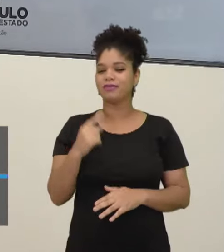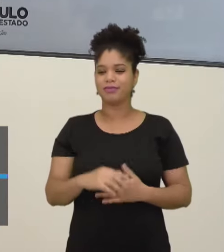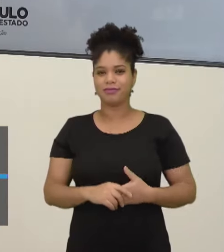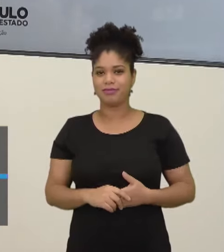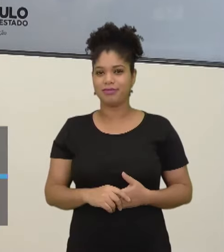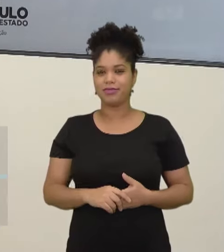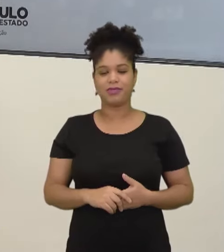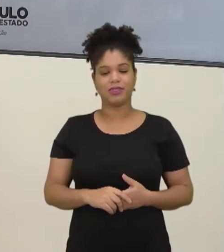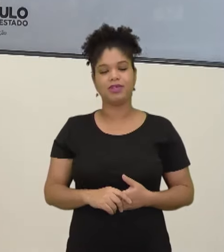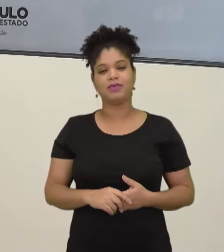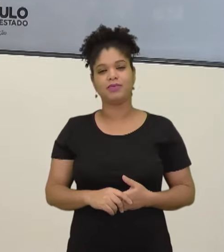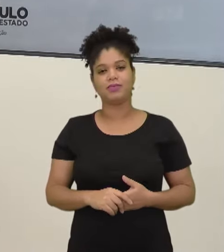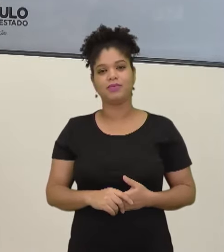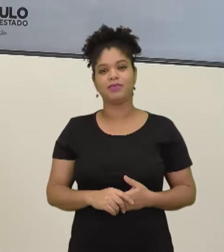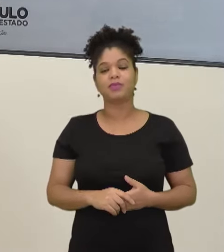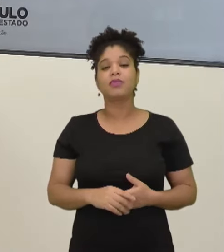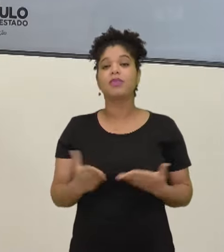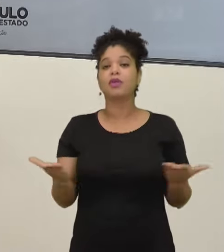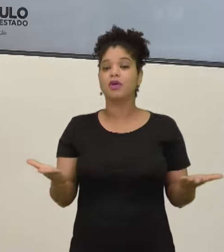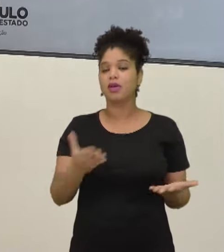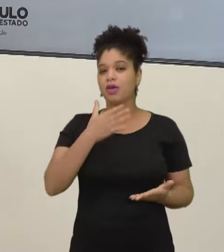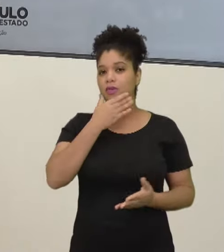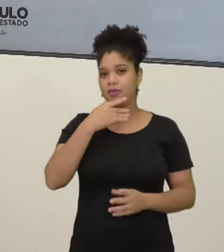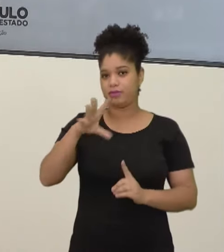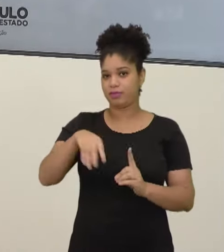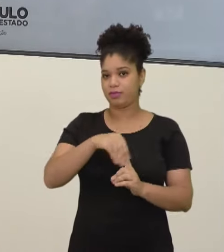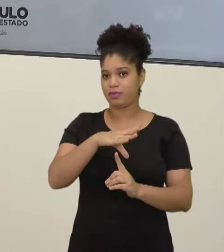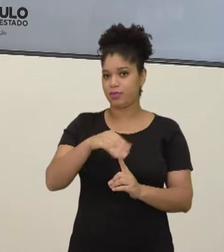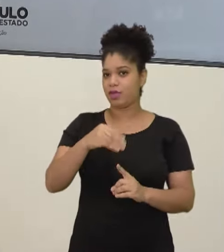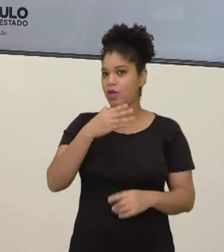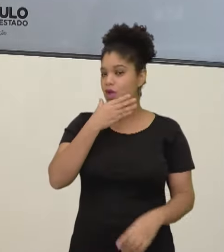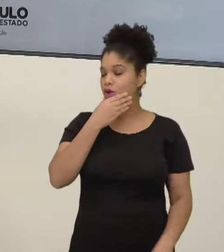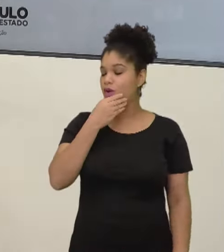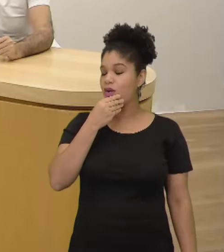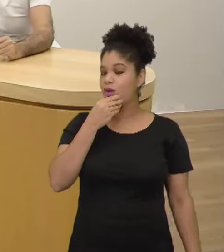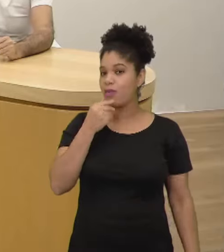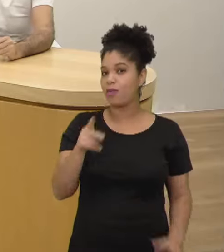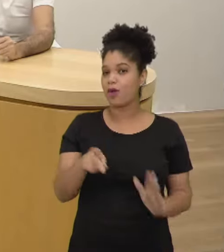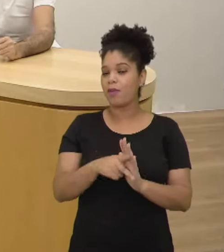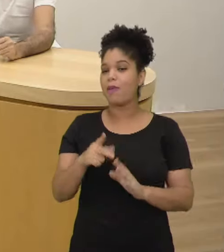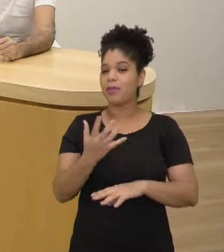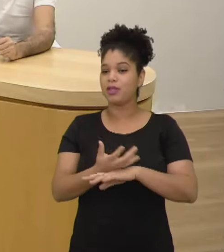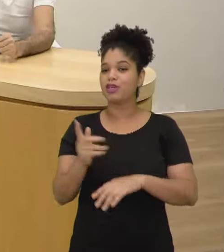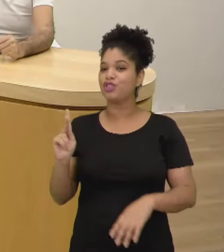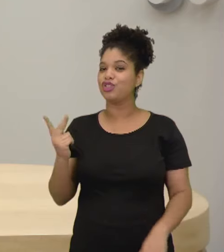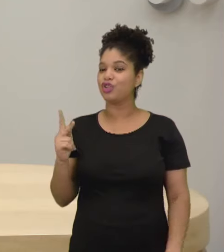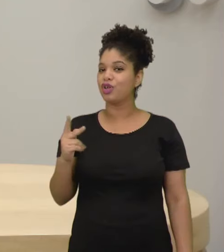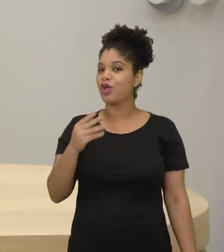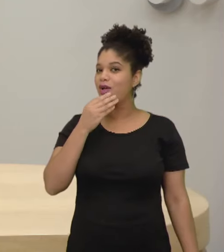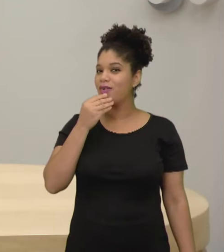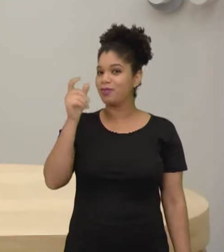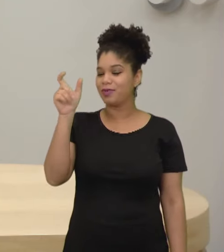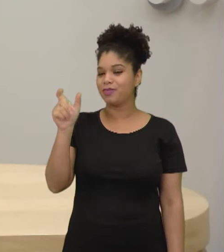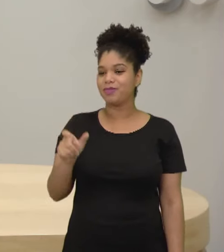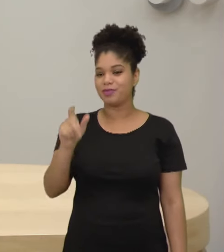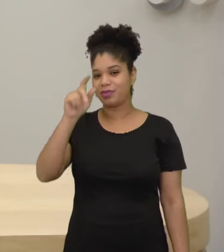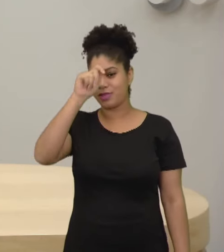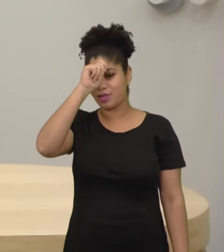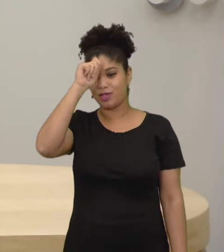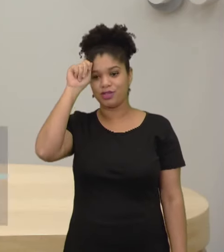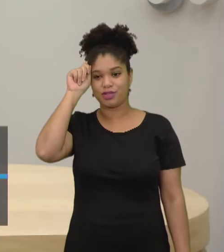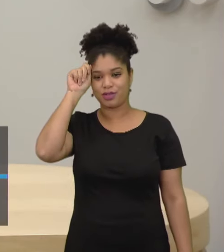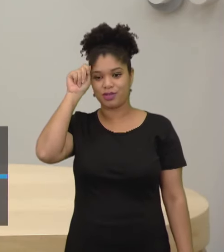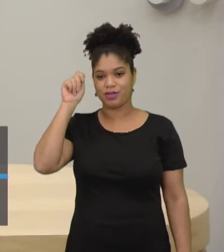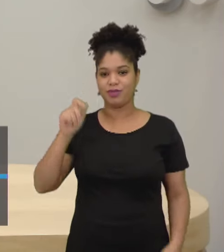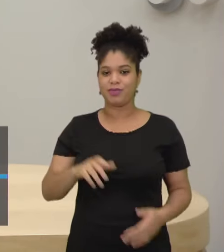nos acompanhar nesse momento aqui está ele, o nosso incrível professor de História, o professor Guerreiro. Tudo bem, Anderson? Tudo ótimo,